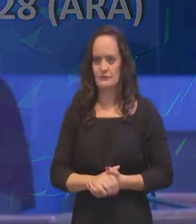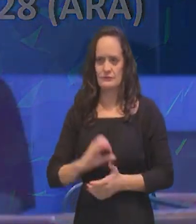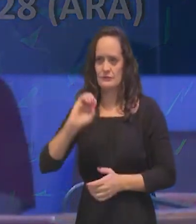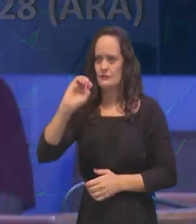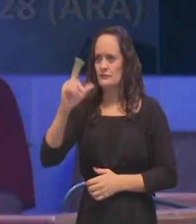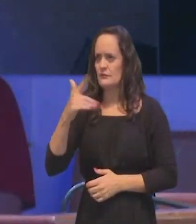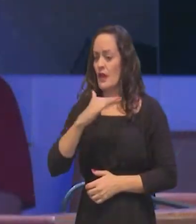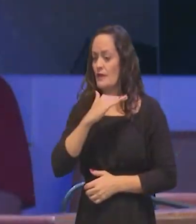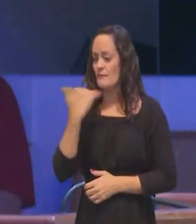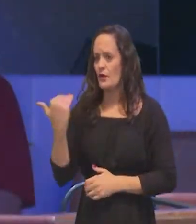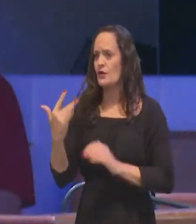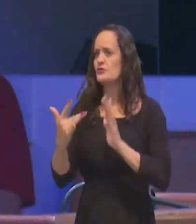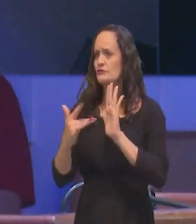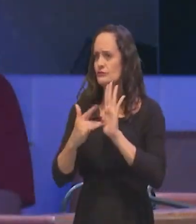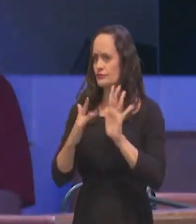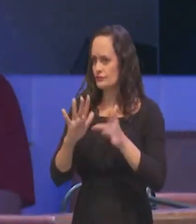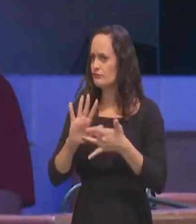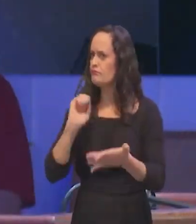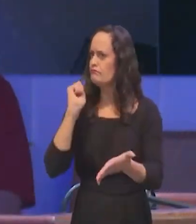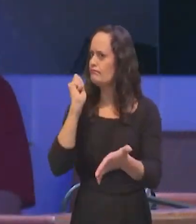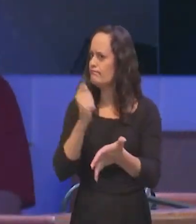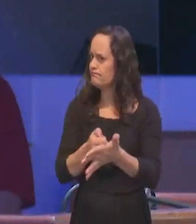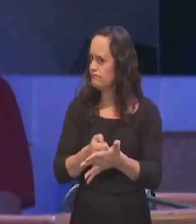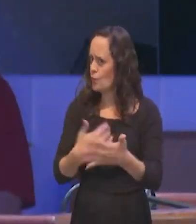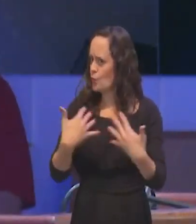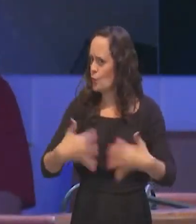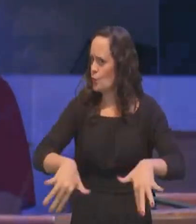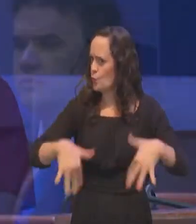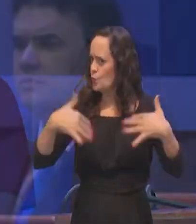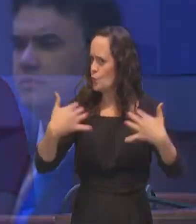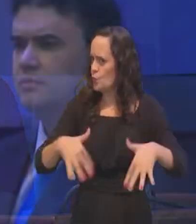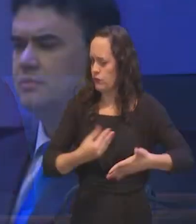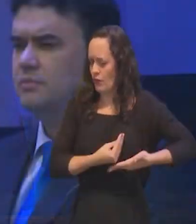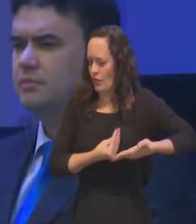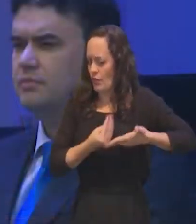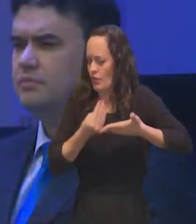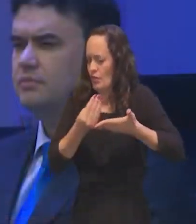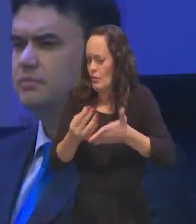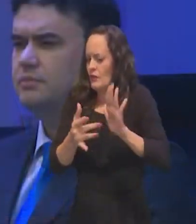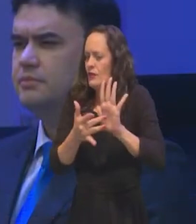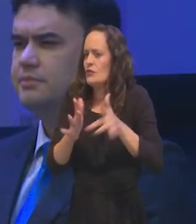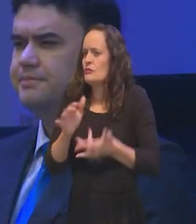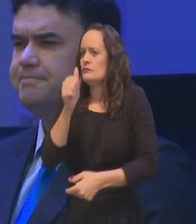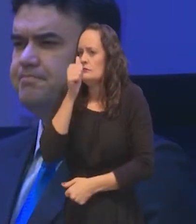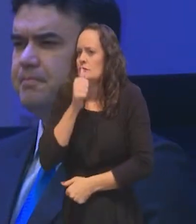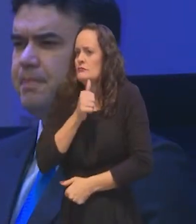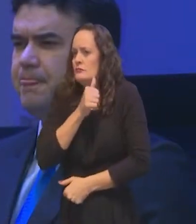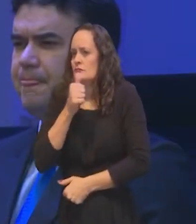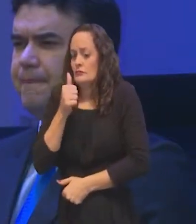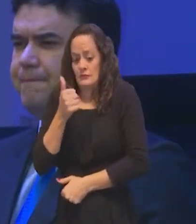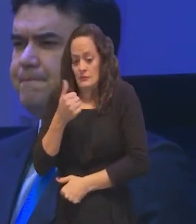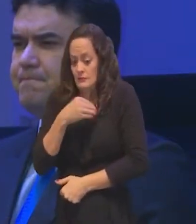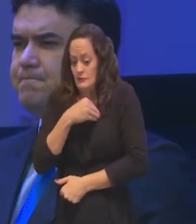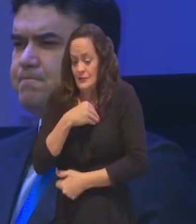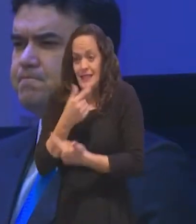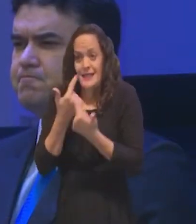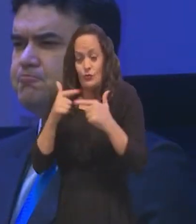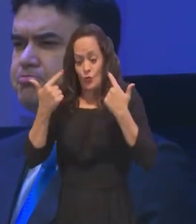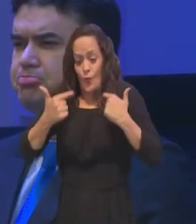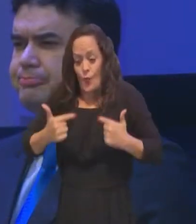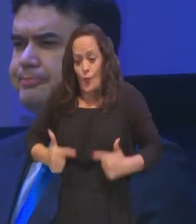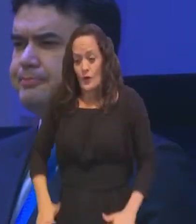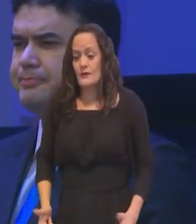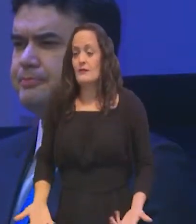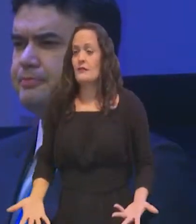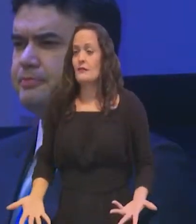morte, o preço que ele pagou, entregando a sua vida, o Filho de Deus, não tinha pecado, se fez homem, habitou entre